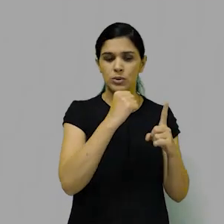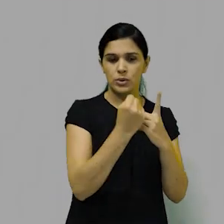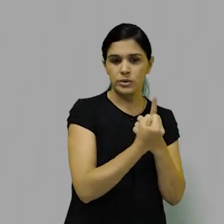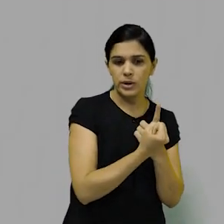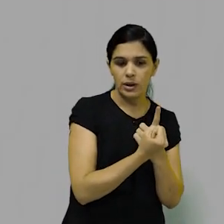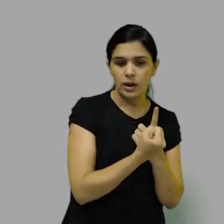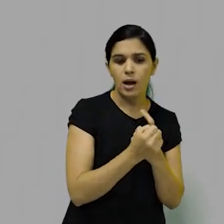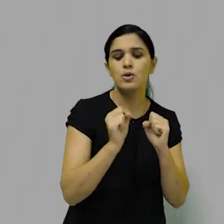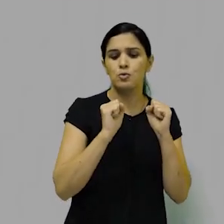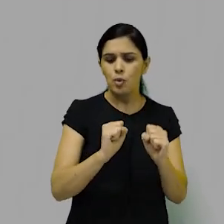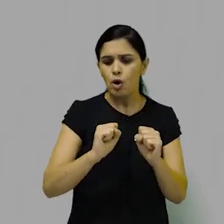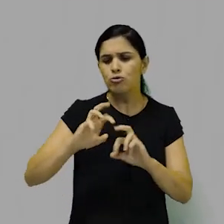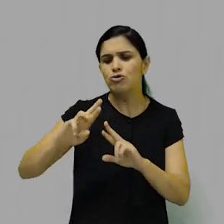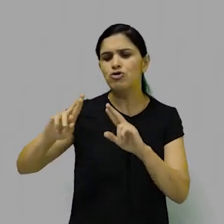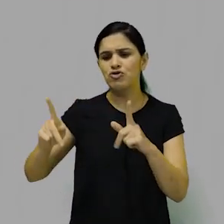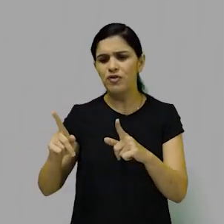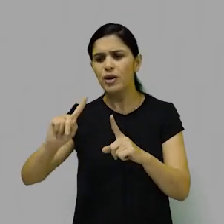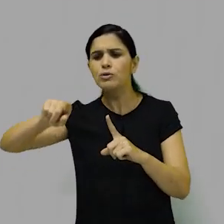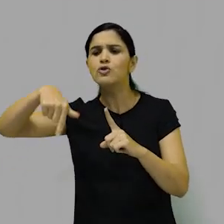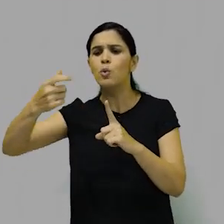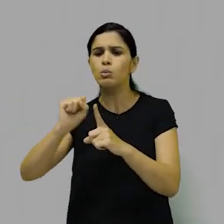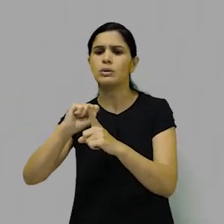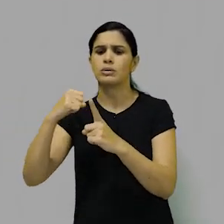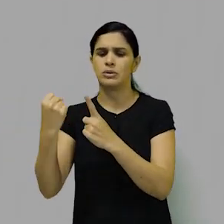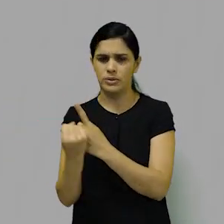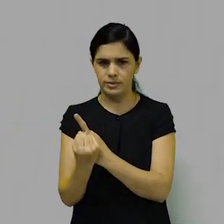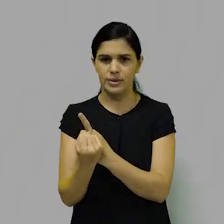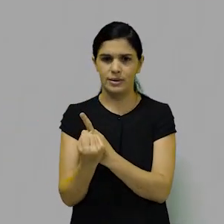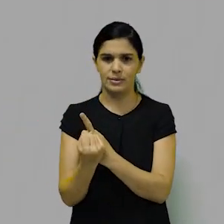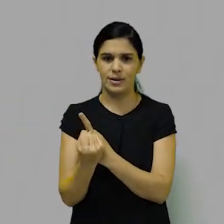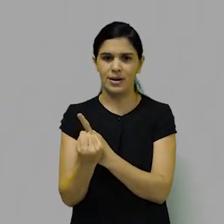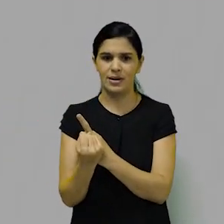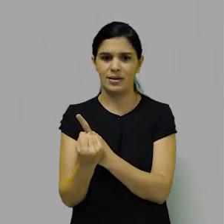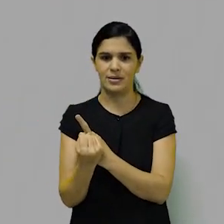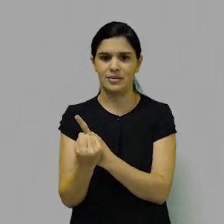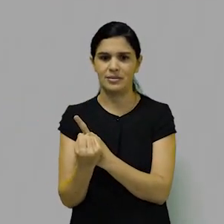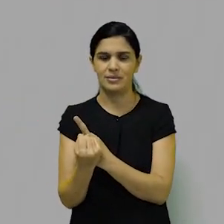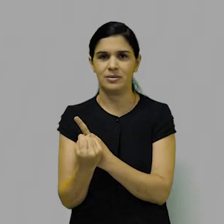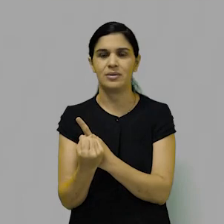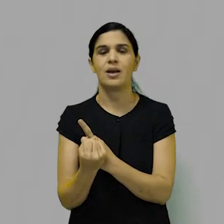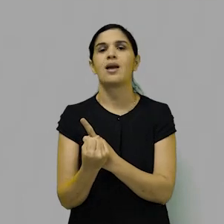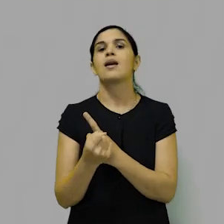ser. Então, percebam aqui, ó, eu coloquei em negrito a expressão